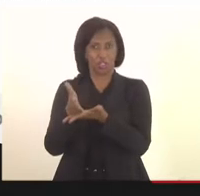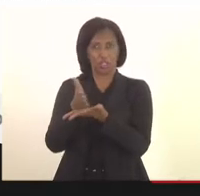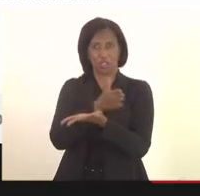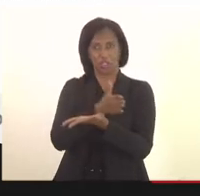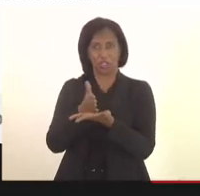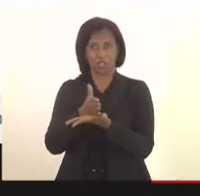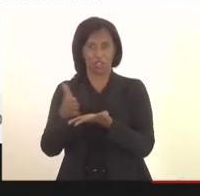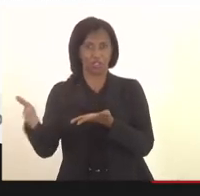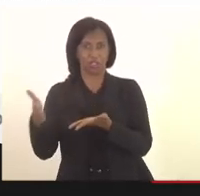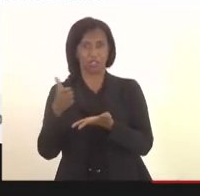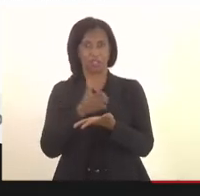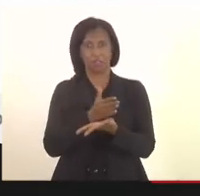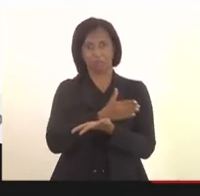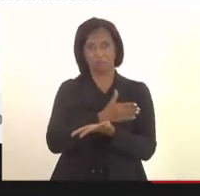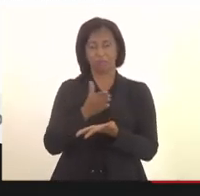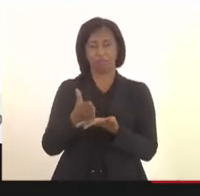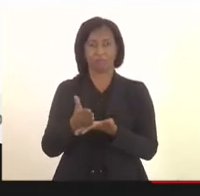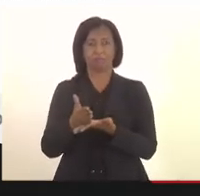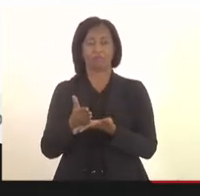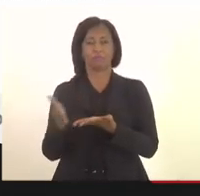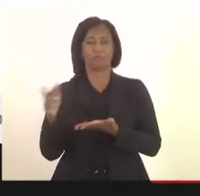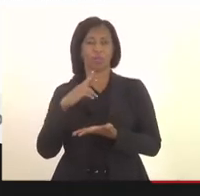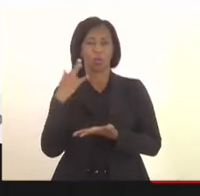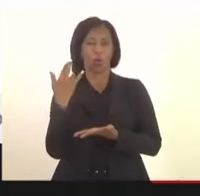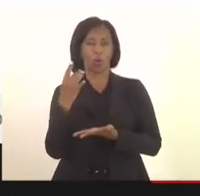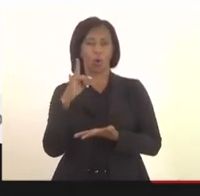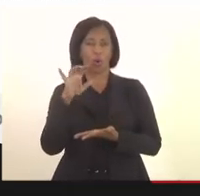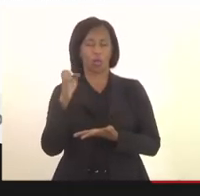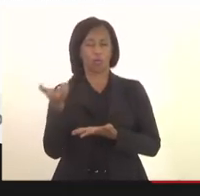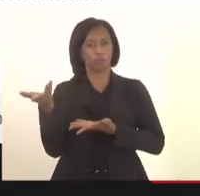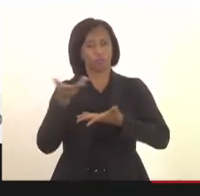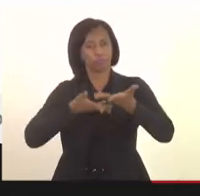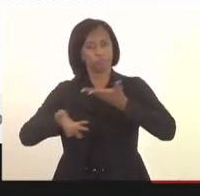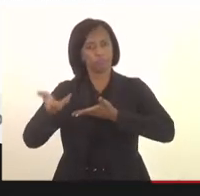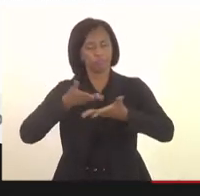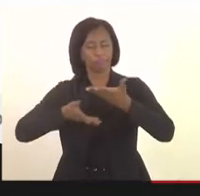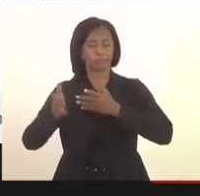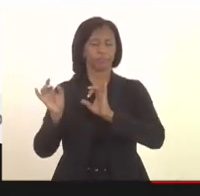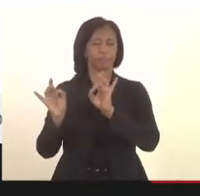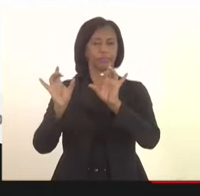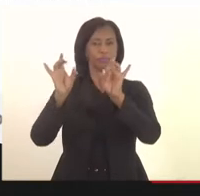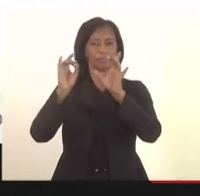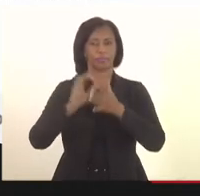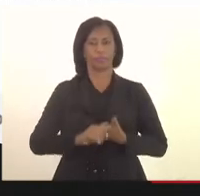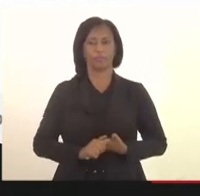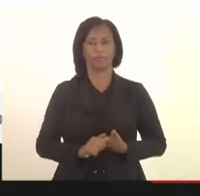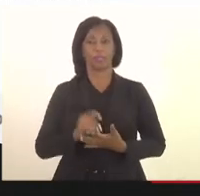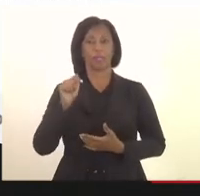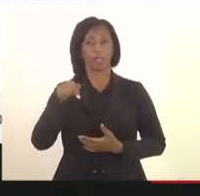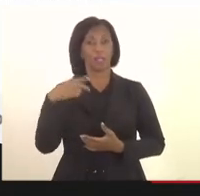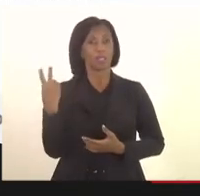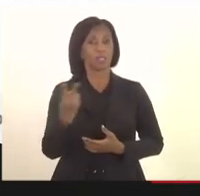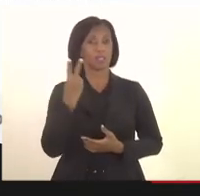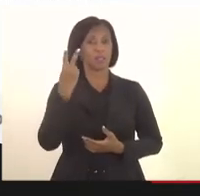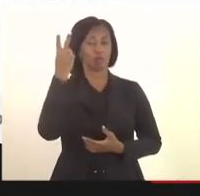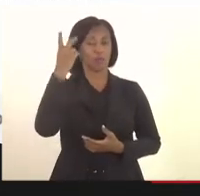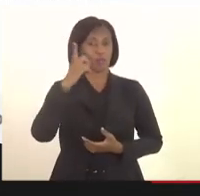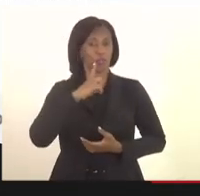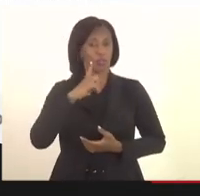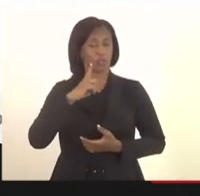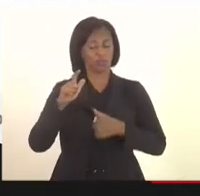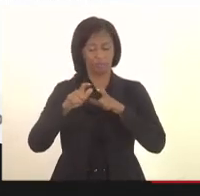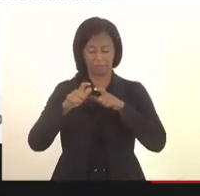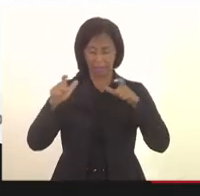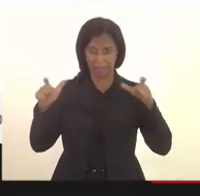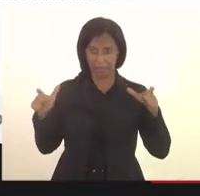praticamente 3,7 bilhões de reais de royalties e 4 bilhões de participação especial. E esses são valores que tiveram um crescimento